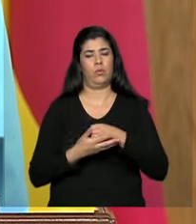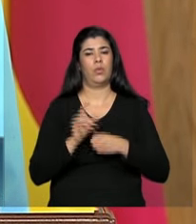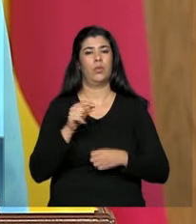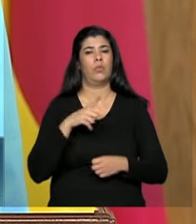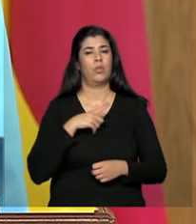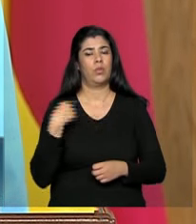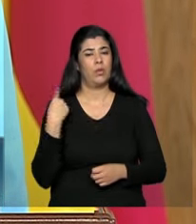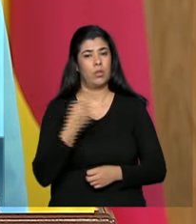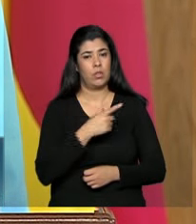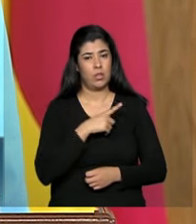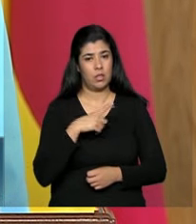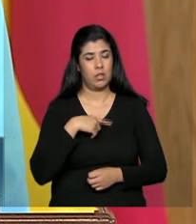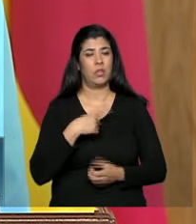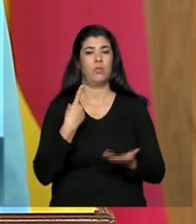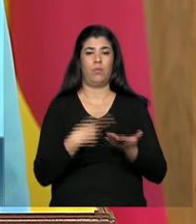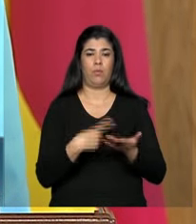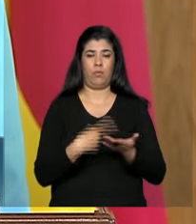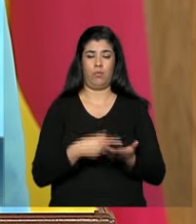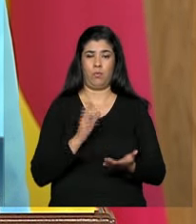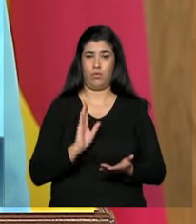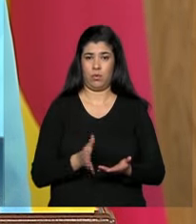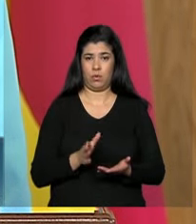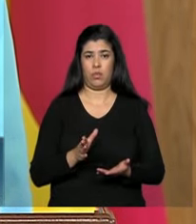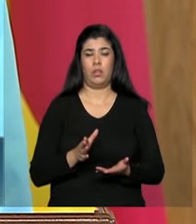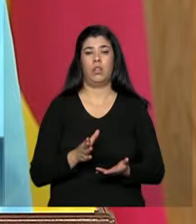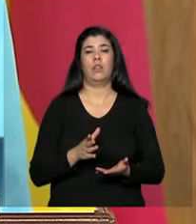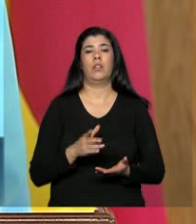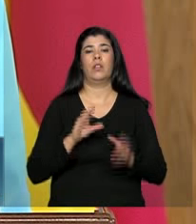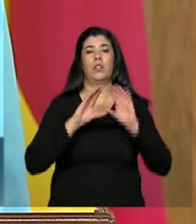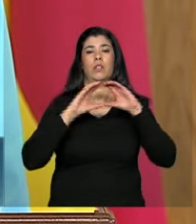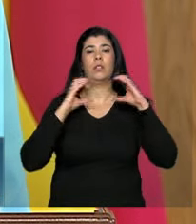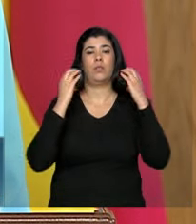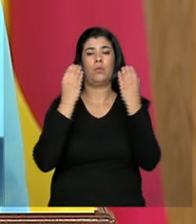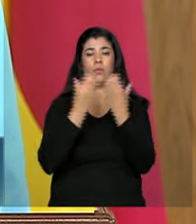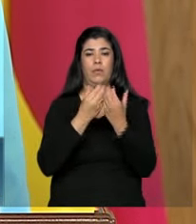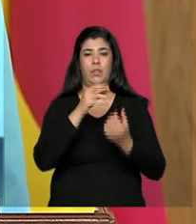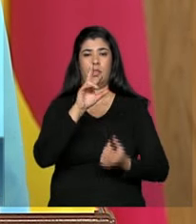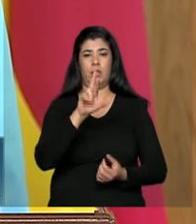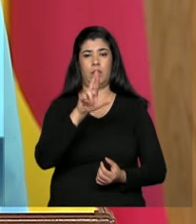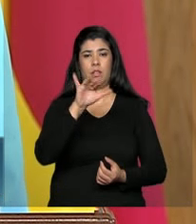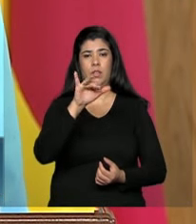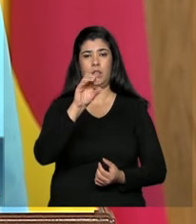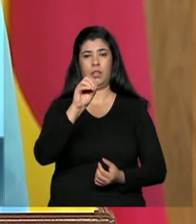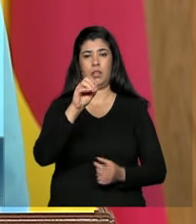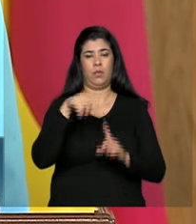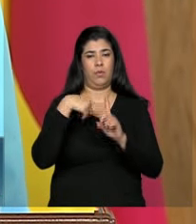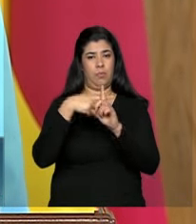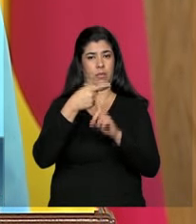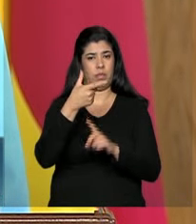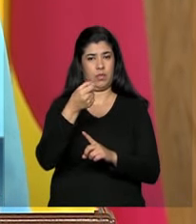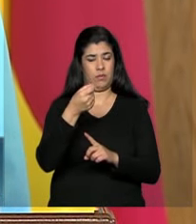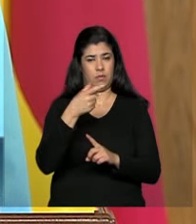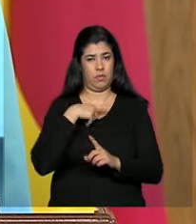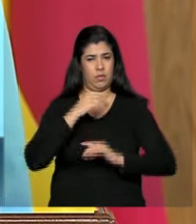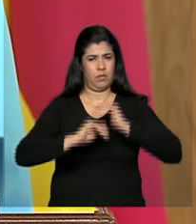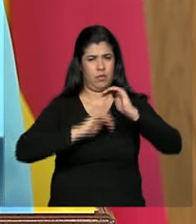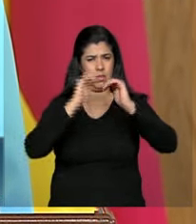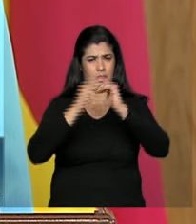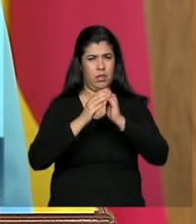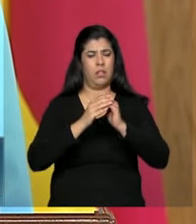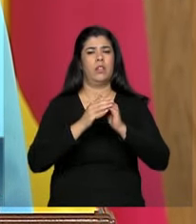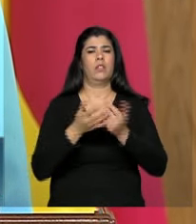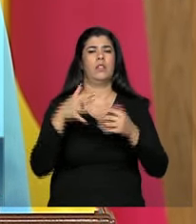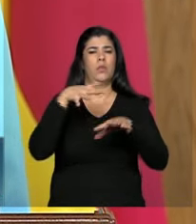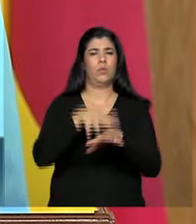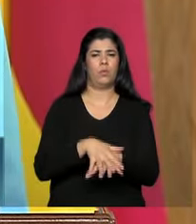quais nos comprometemos na Conferência Rio +20, crescer, incluir, conservar